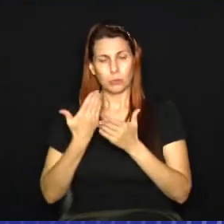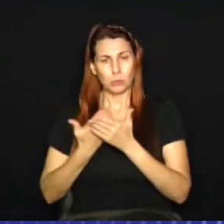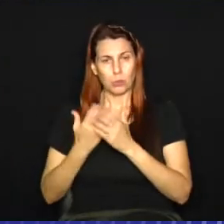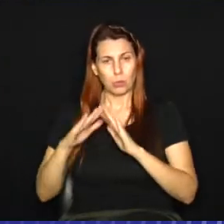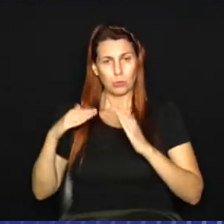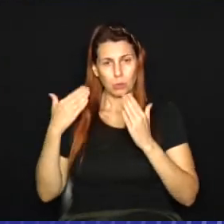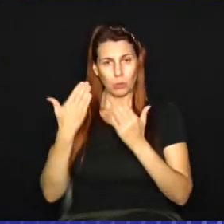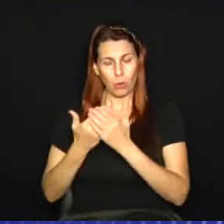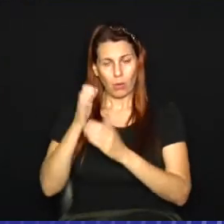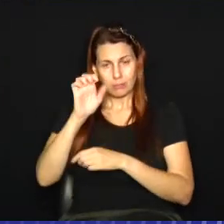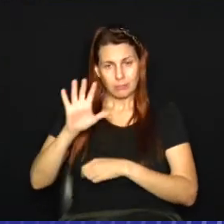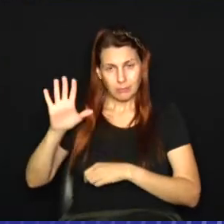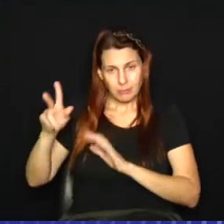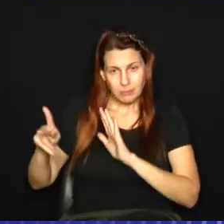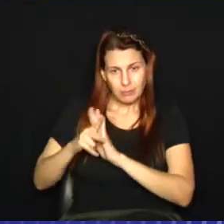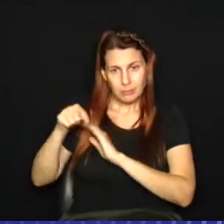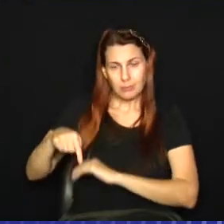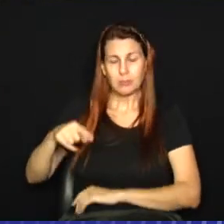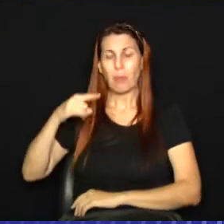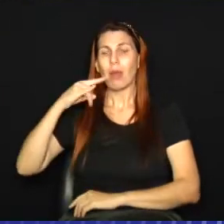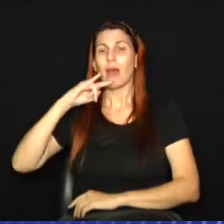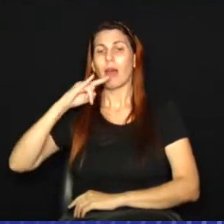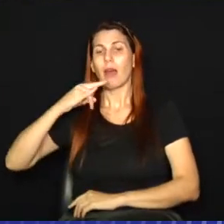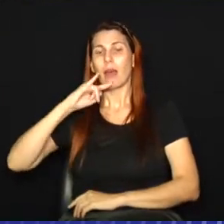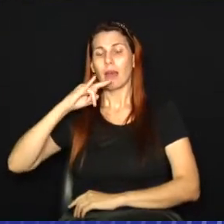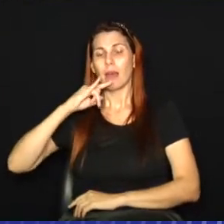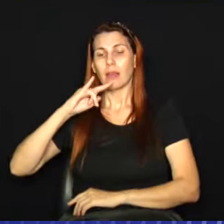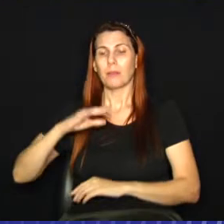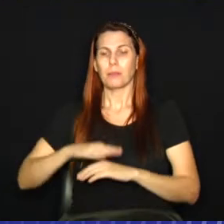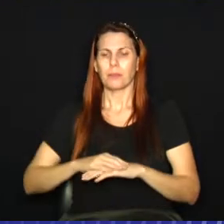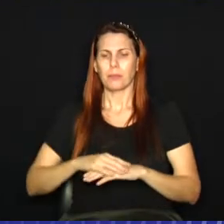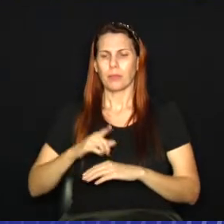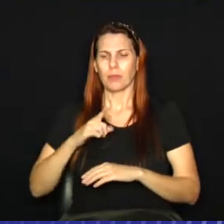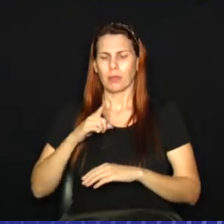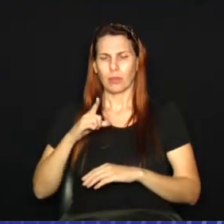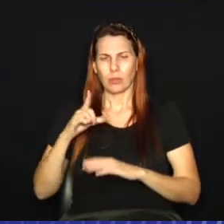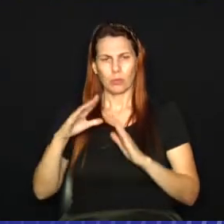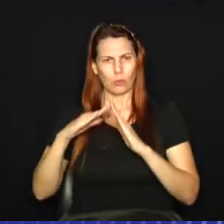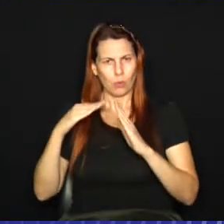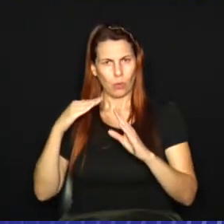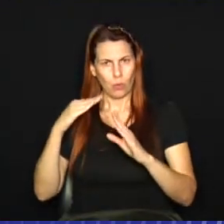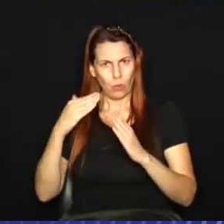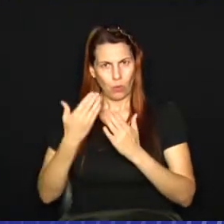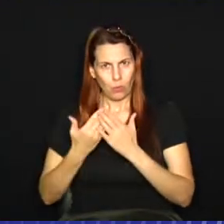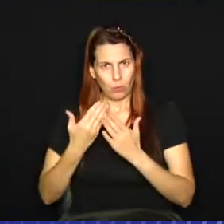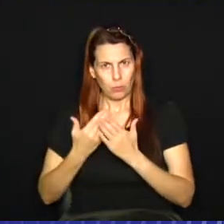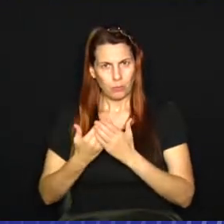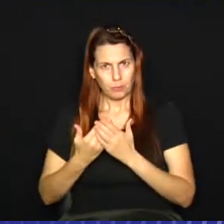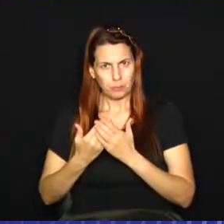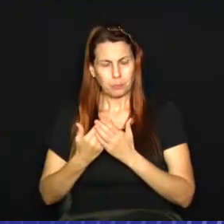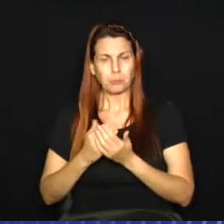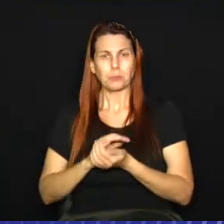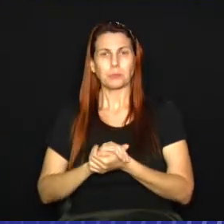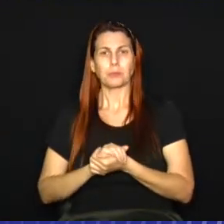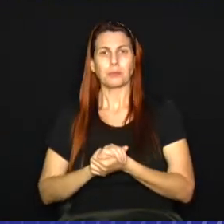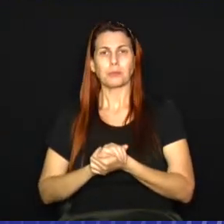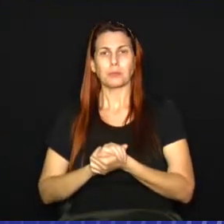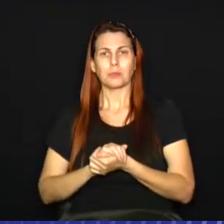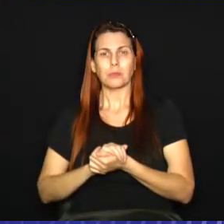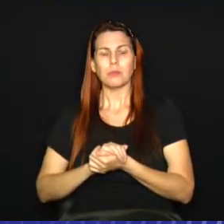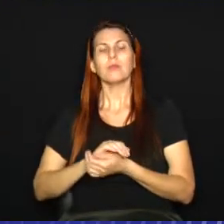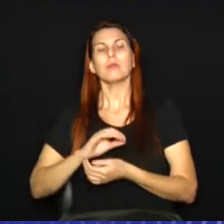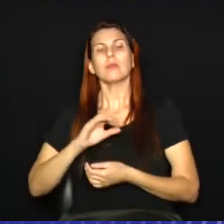Piracicaba, Barão do Rio Branco, Dom Jorge Cury, Professor Augusto Sais, Professor Sudminuti e